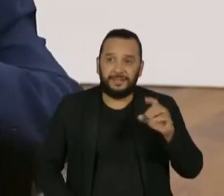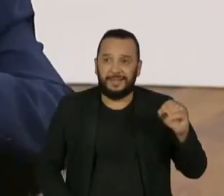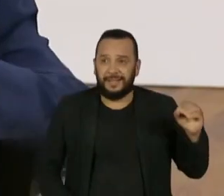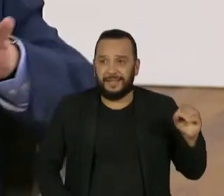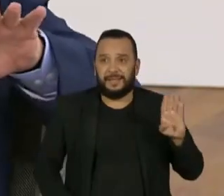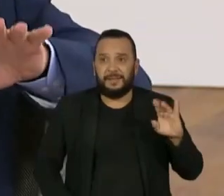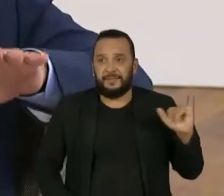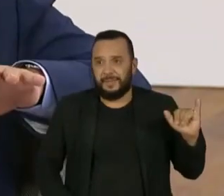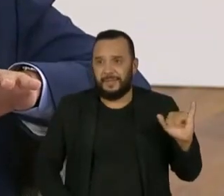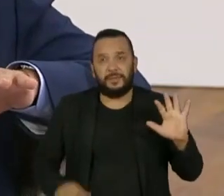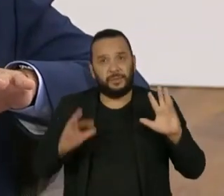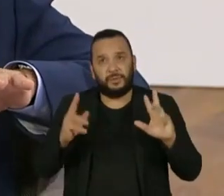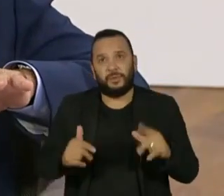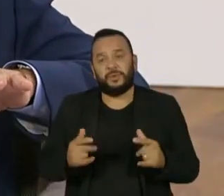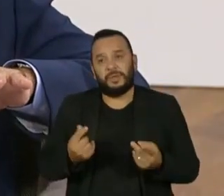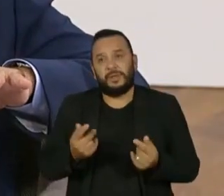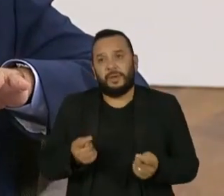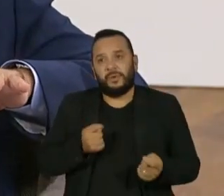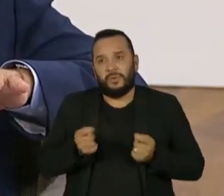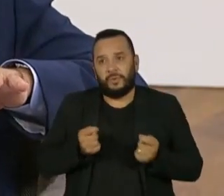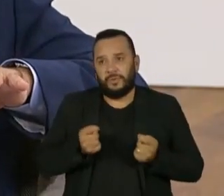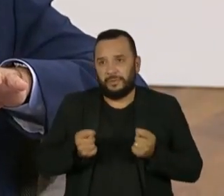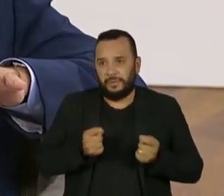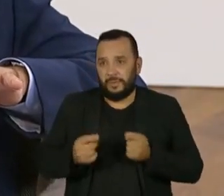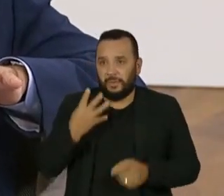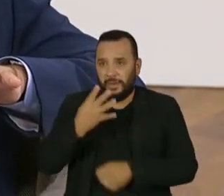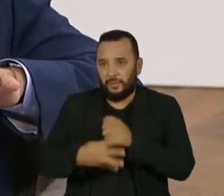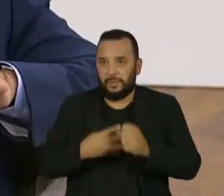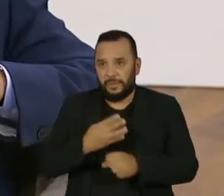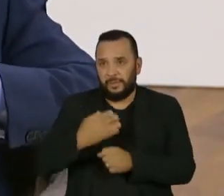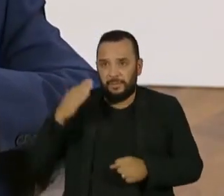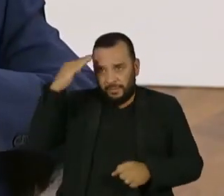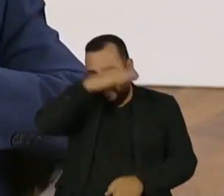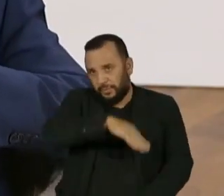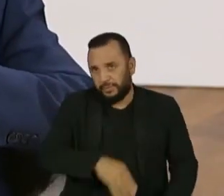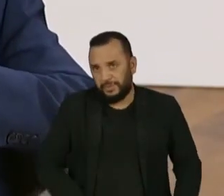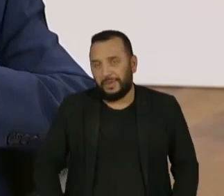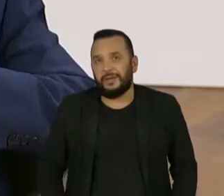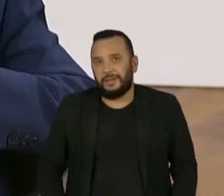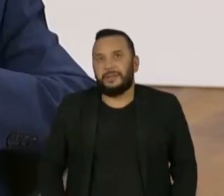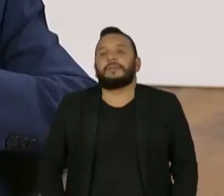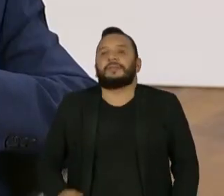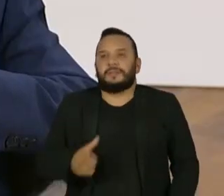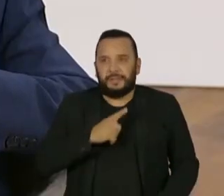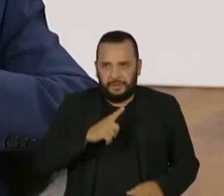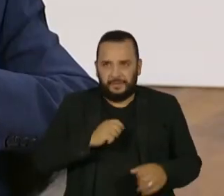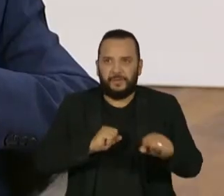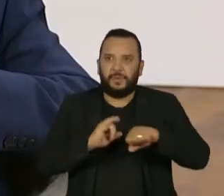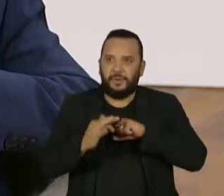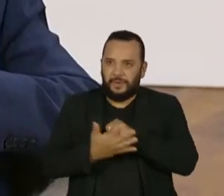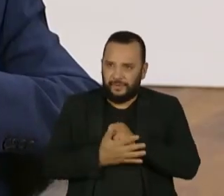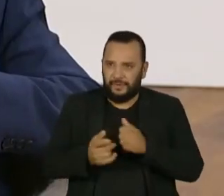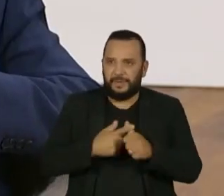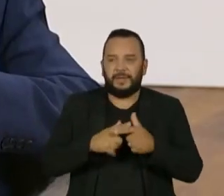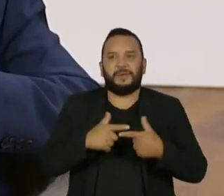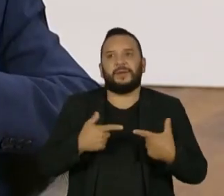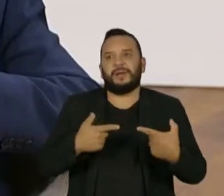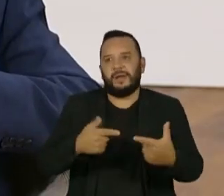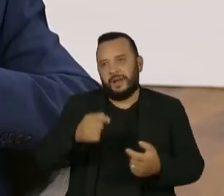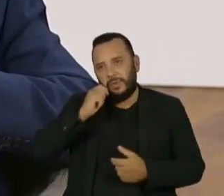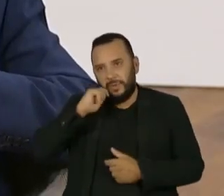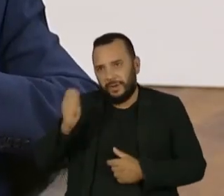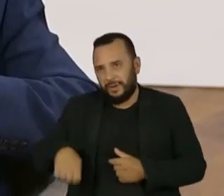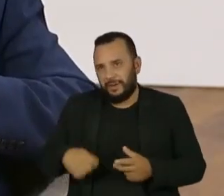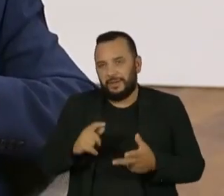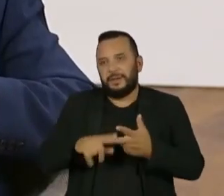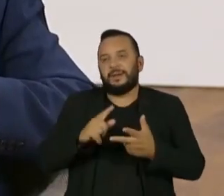toda a economia que foi feita em 4 anos de governo do presidente Bolsonaro, que mesmo com pandemia, mesmo com guerra da Ucrânia, mesmo